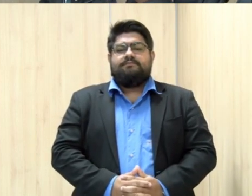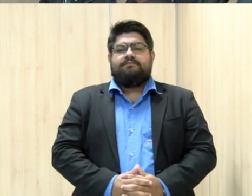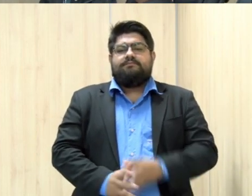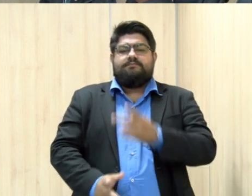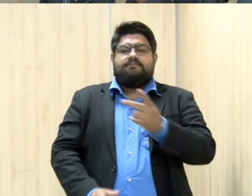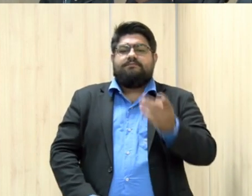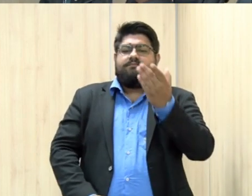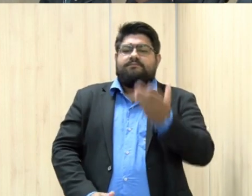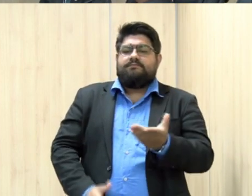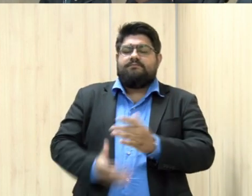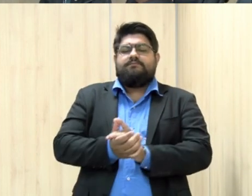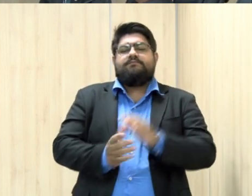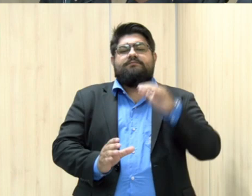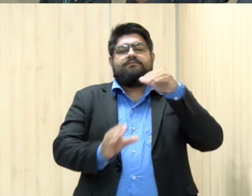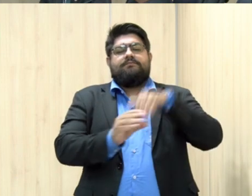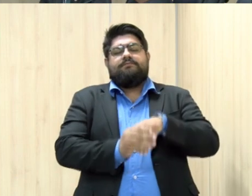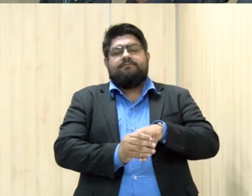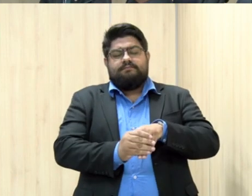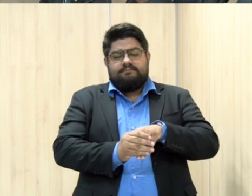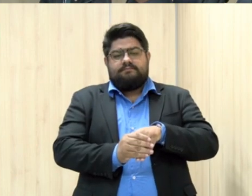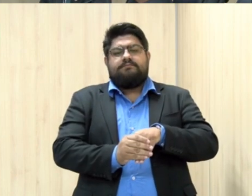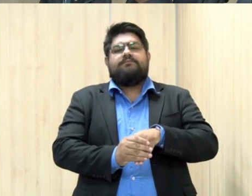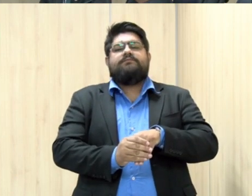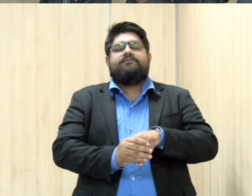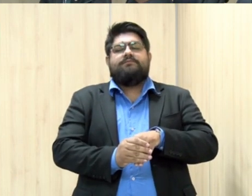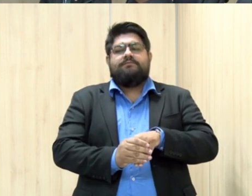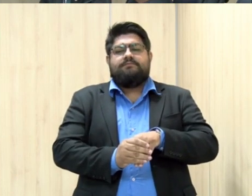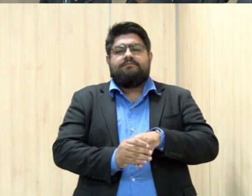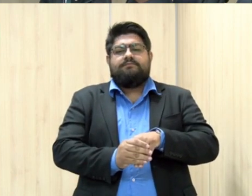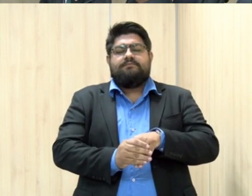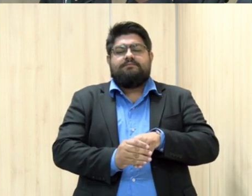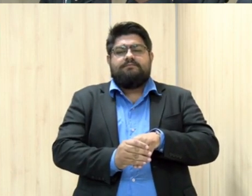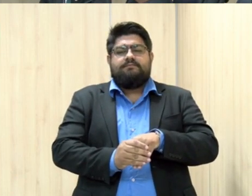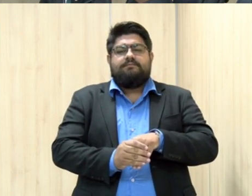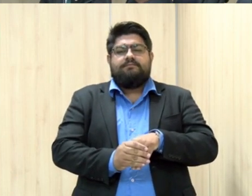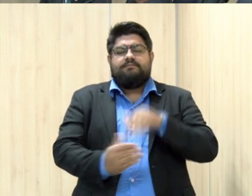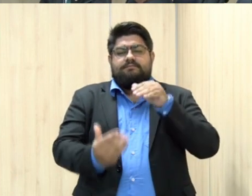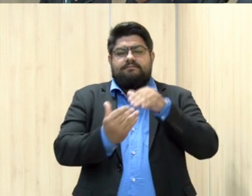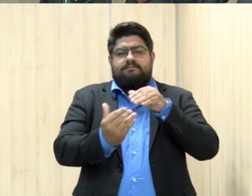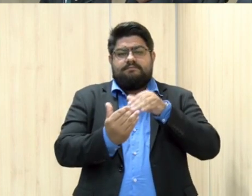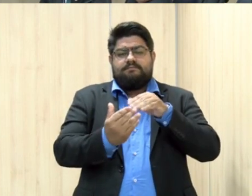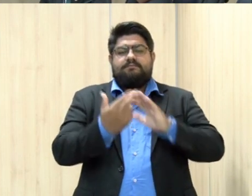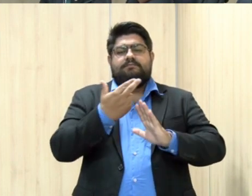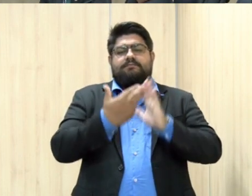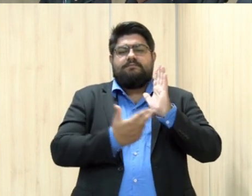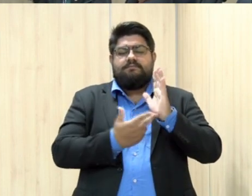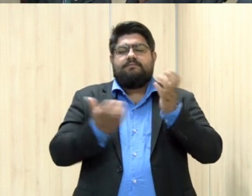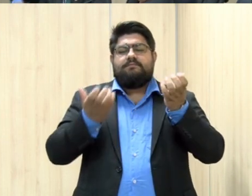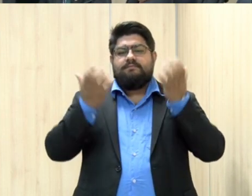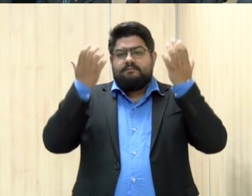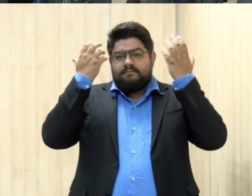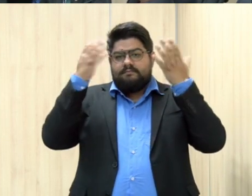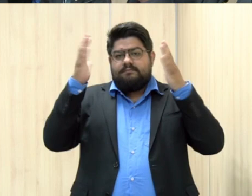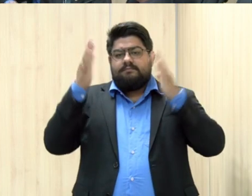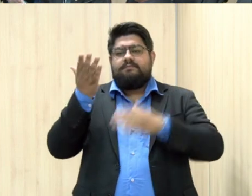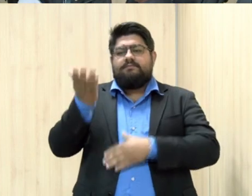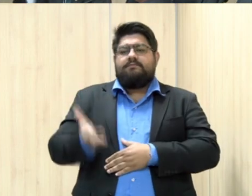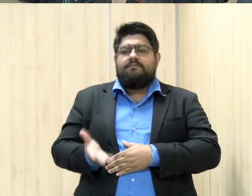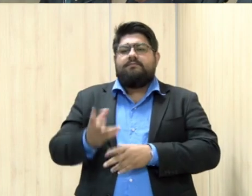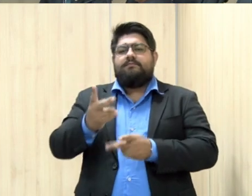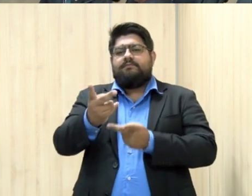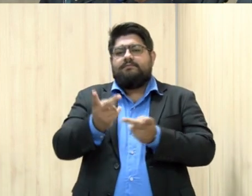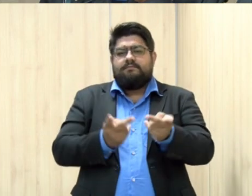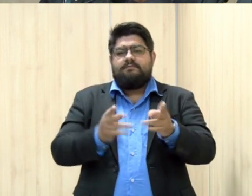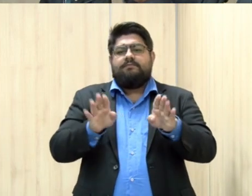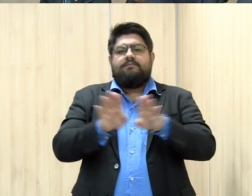senhor presidente o voto de acordo com o relator e quero parabenizado pelo projeto